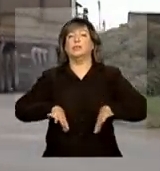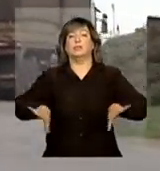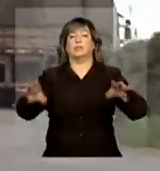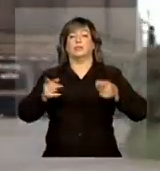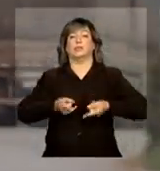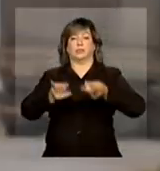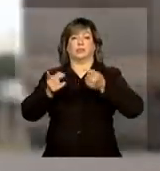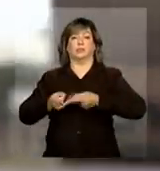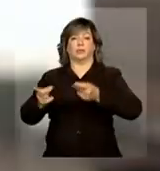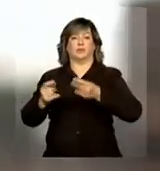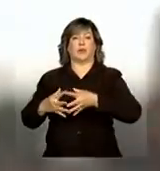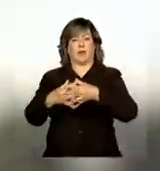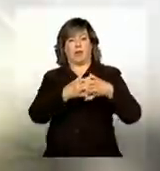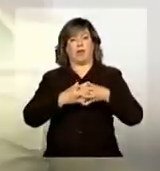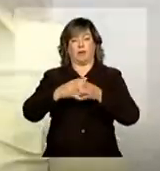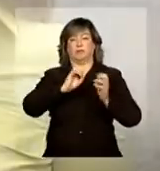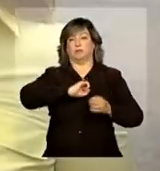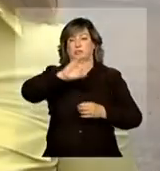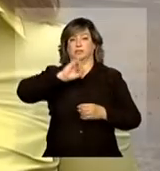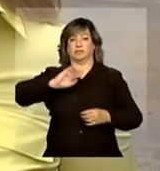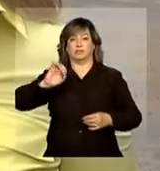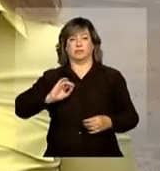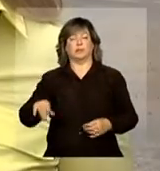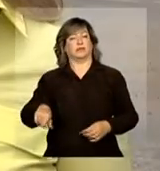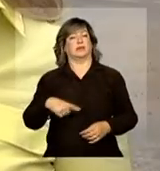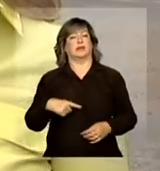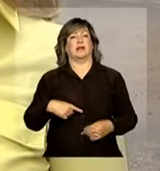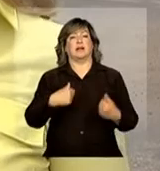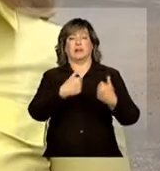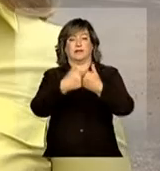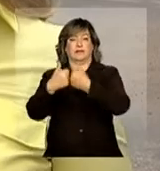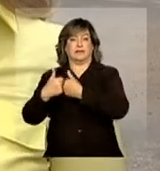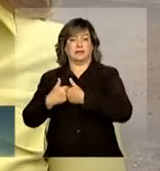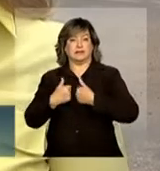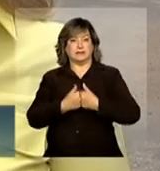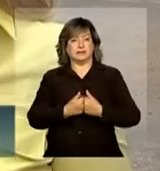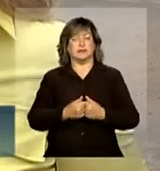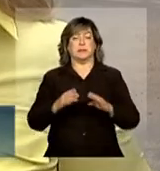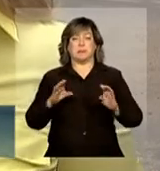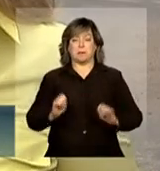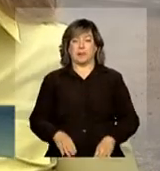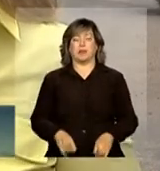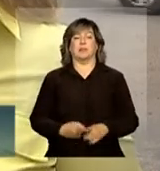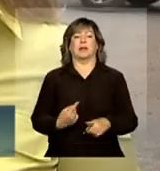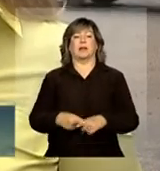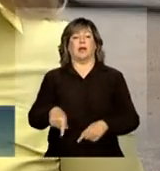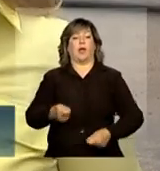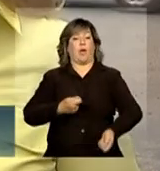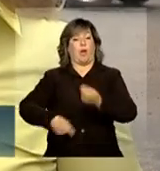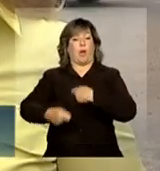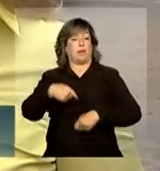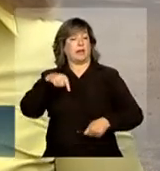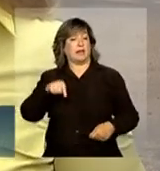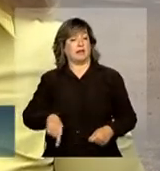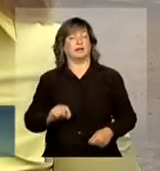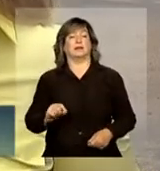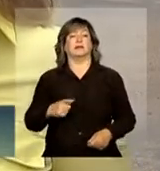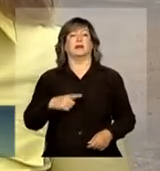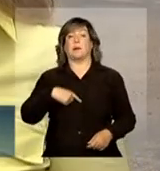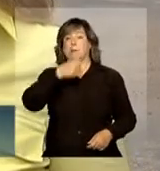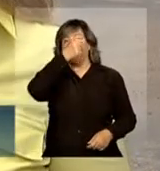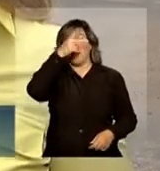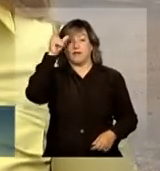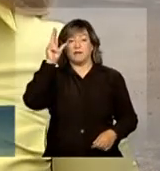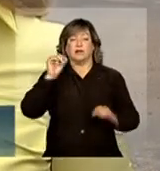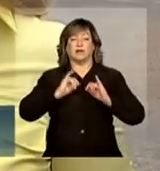ricas cidades vizinhas. A agricultura também impulsiona a indústria e, sobretudo, o comércio daqui. Dados da Prefeitura